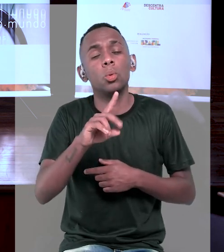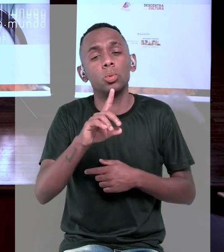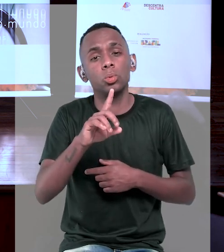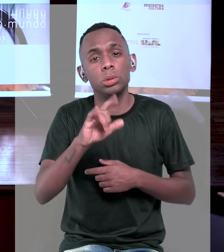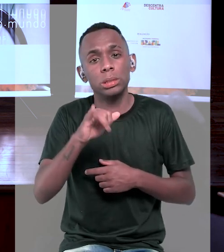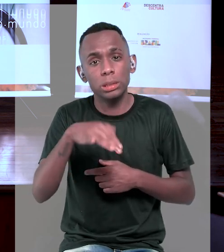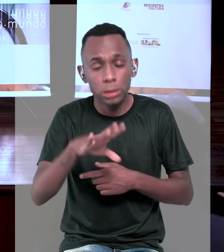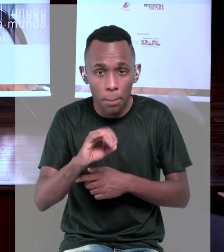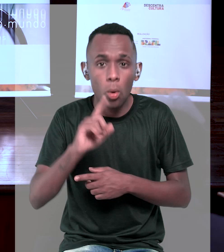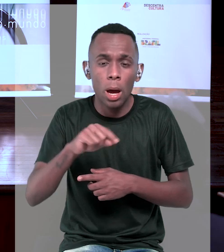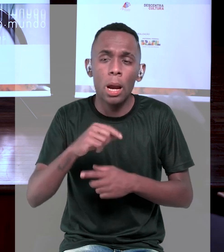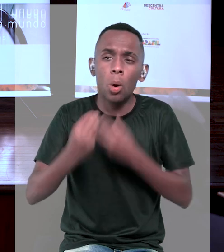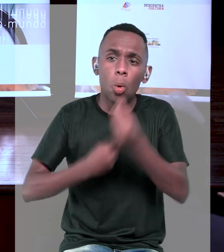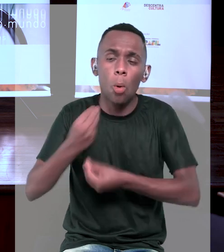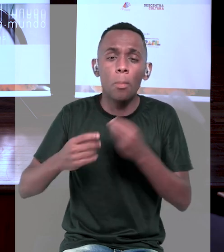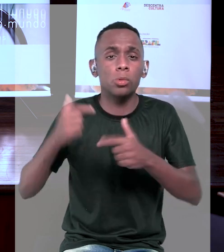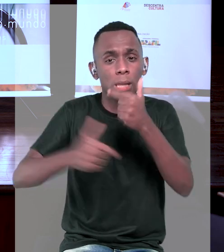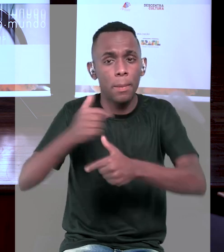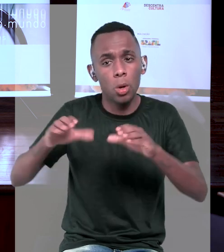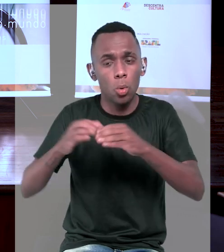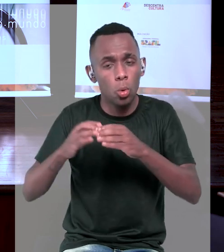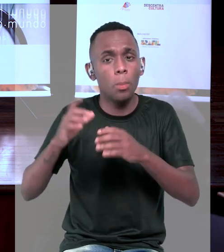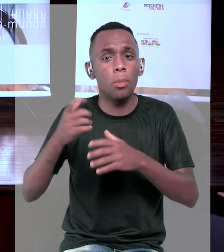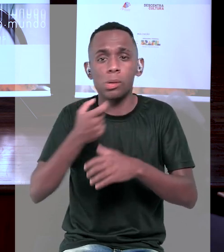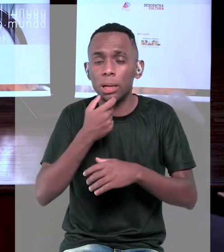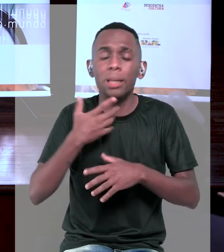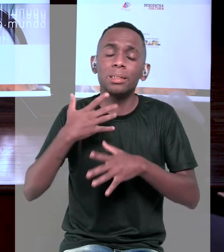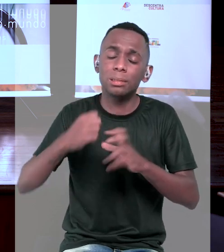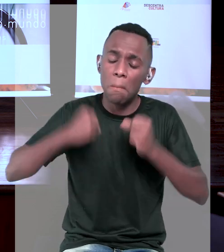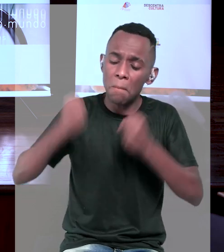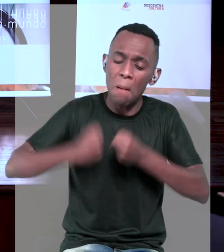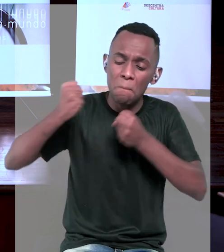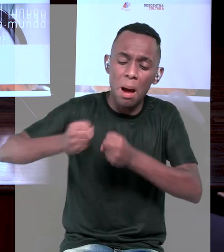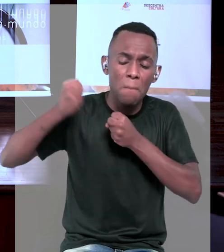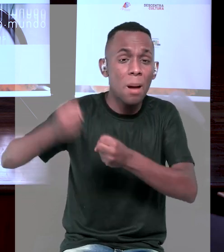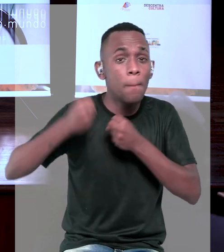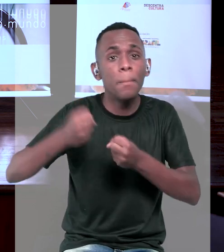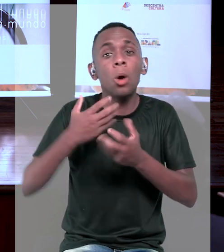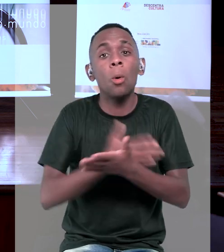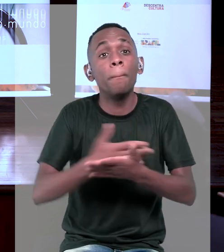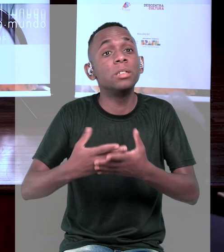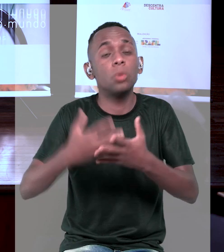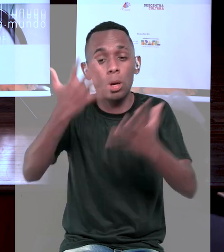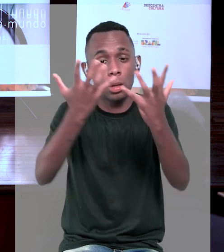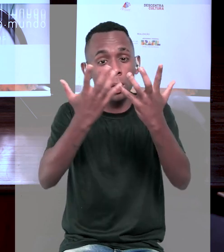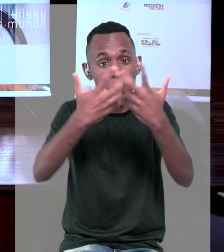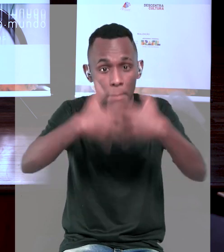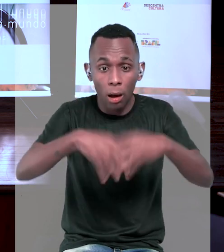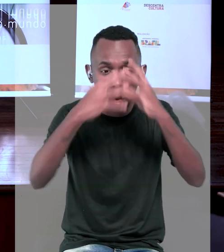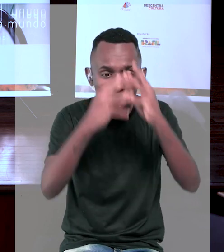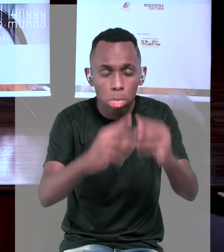da área têxtil, que começaram a destruir as máquinas do seu